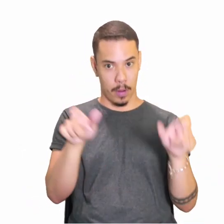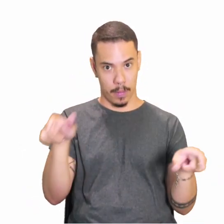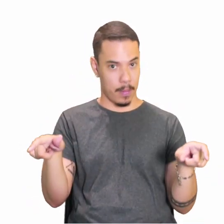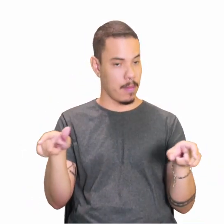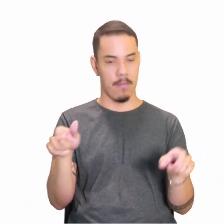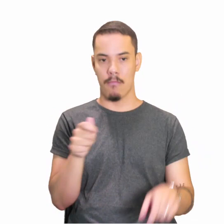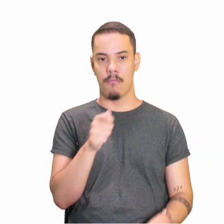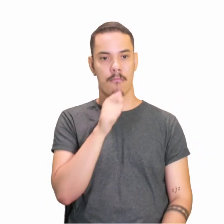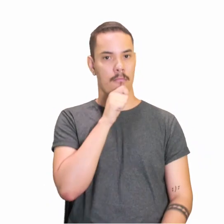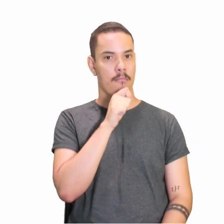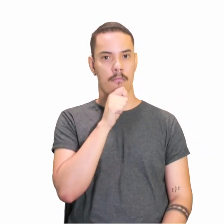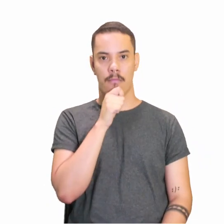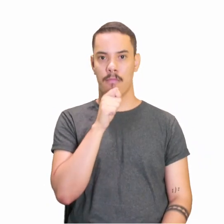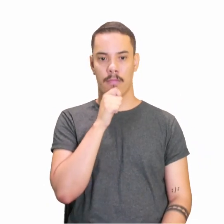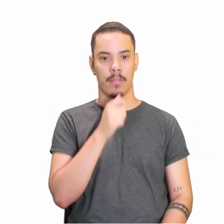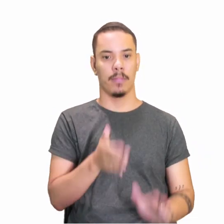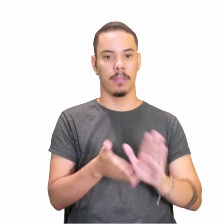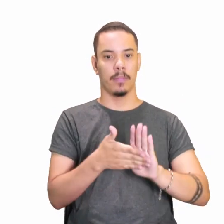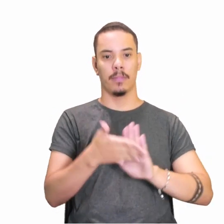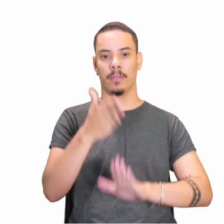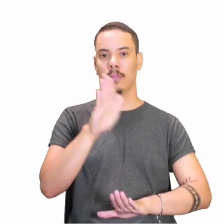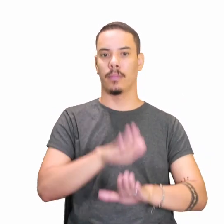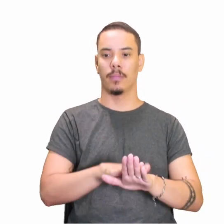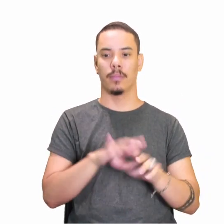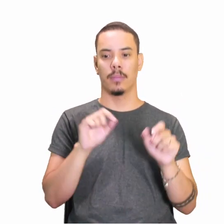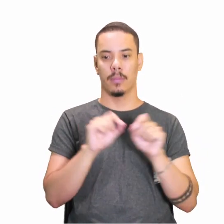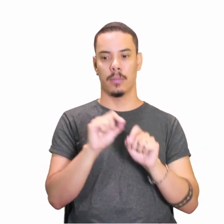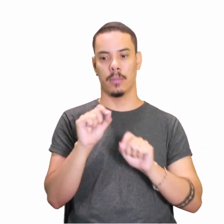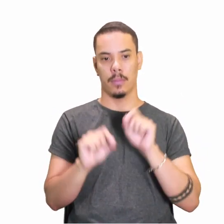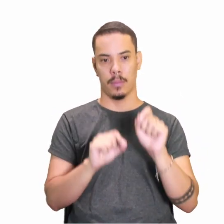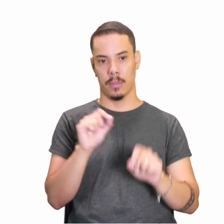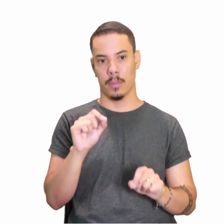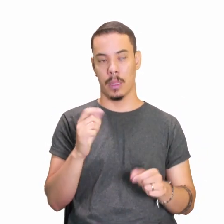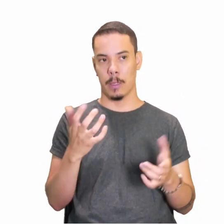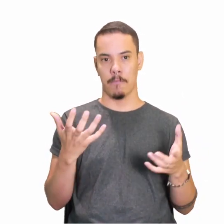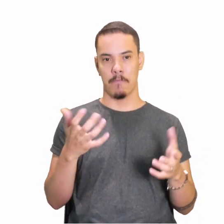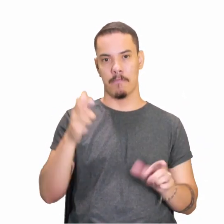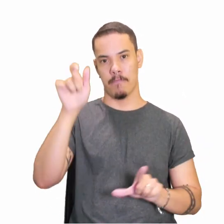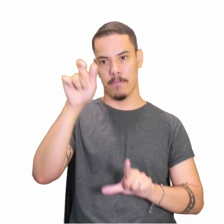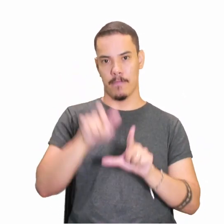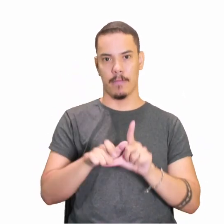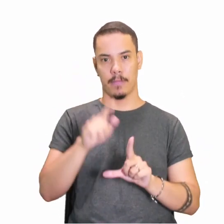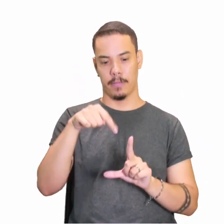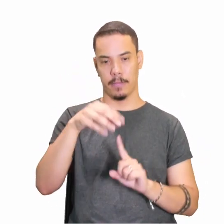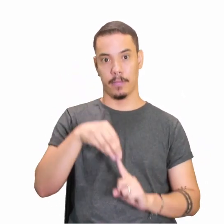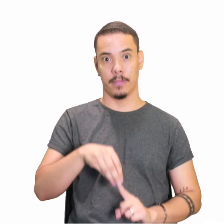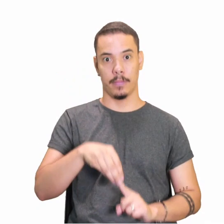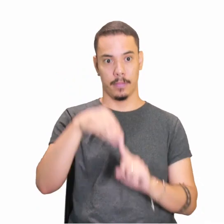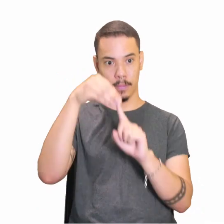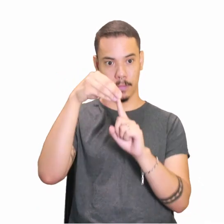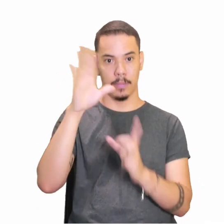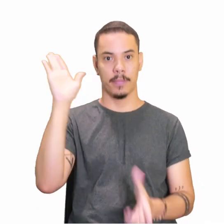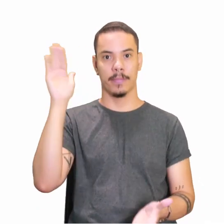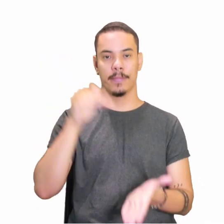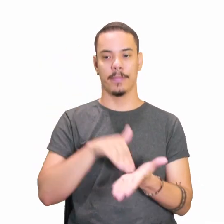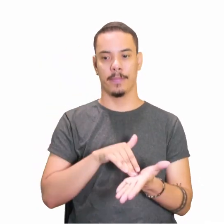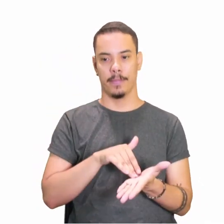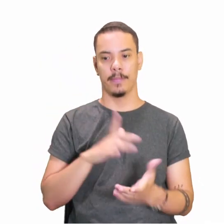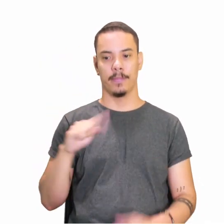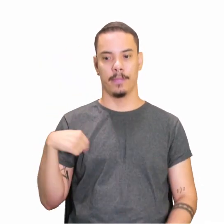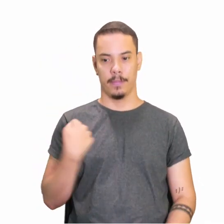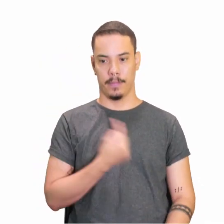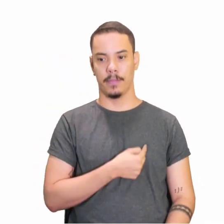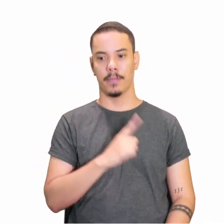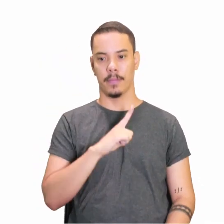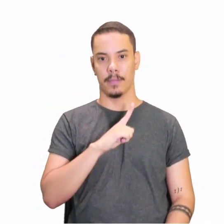eles vão aí, antagonista, perdão, vão fazer para esse personagem principal. E o final, nós vamos ter